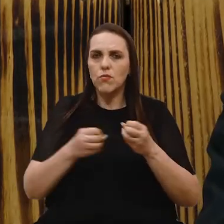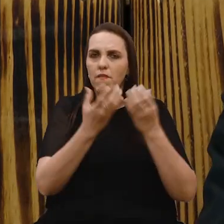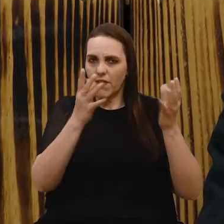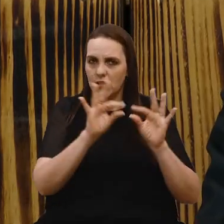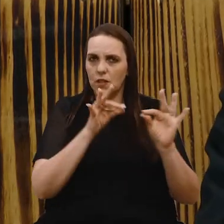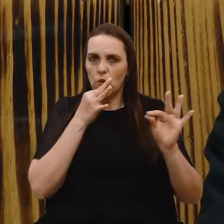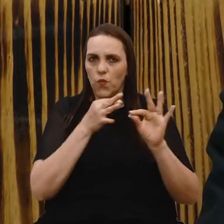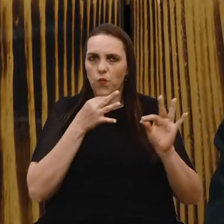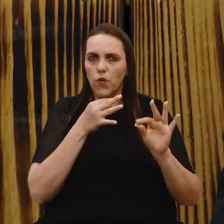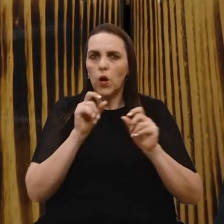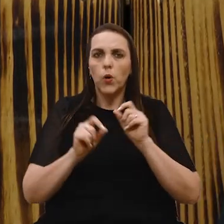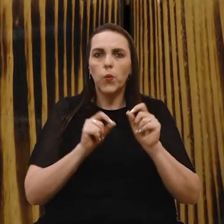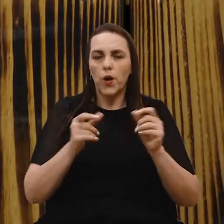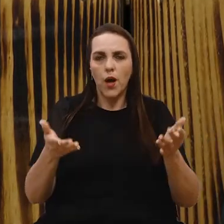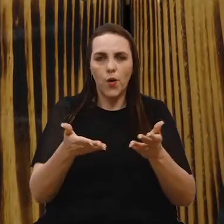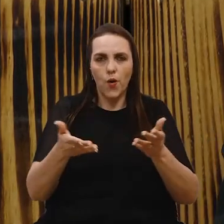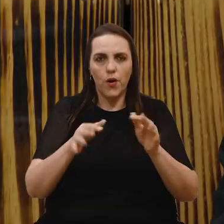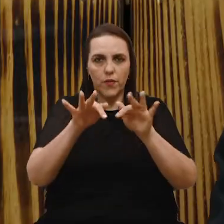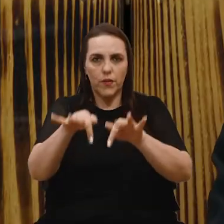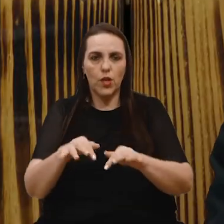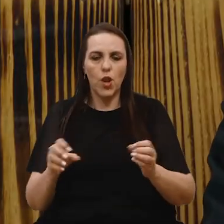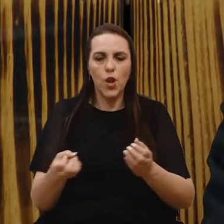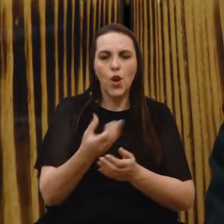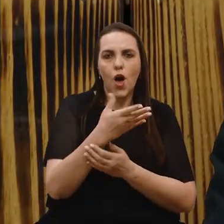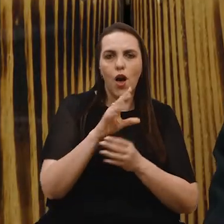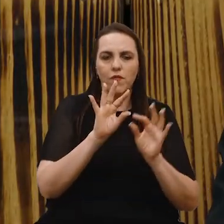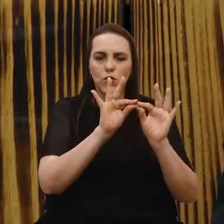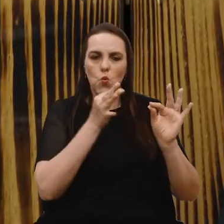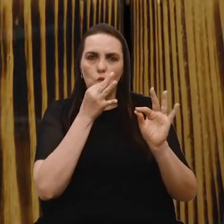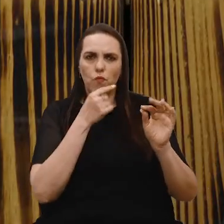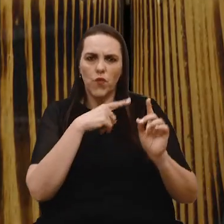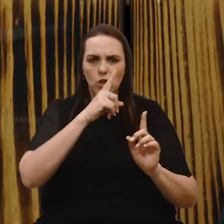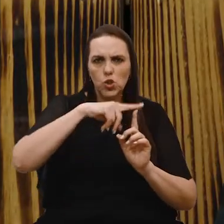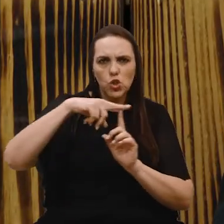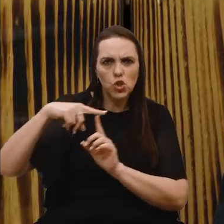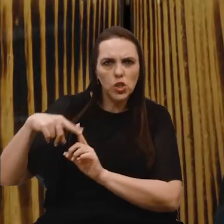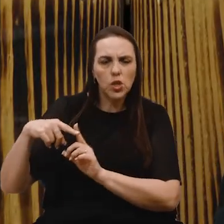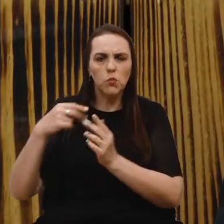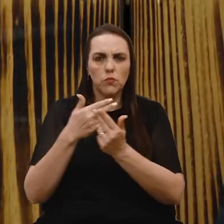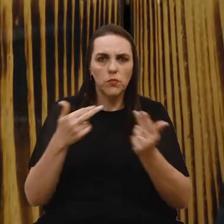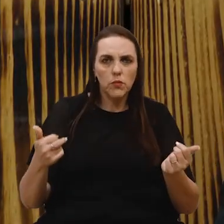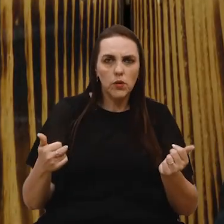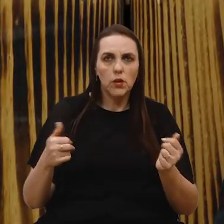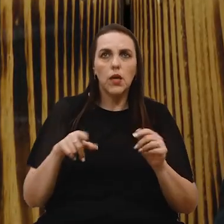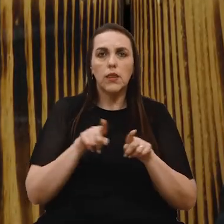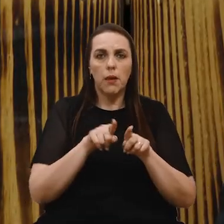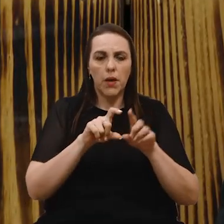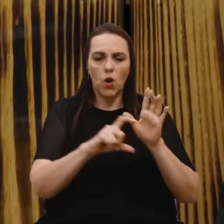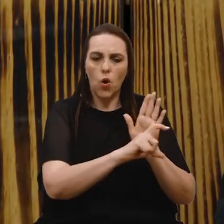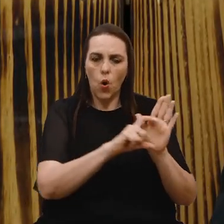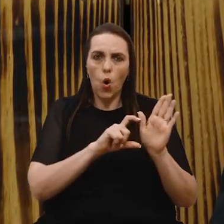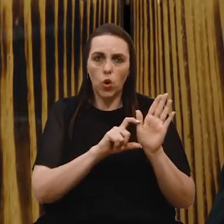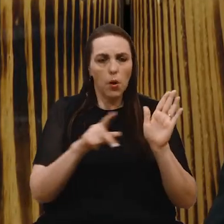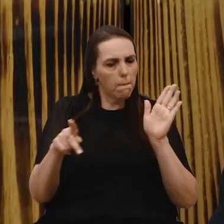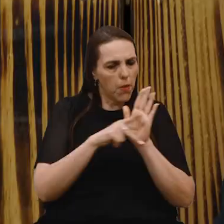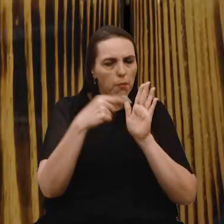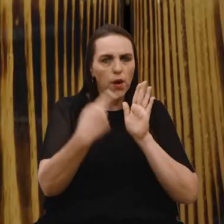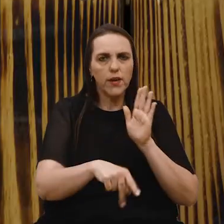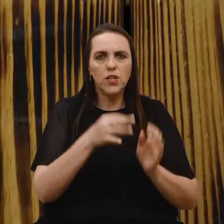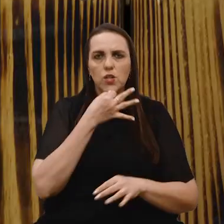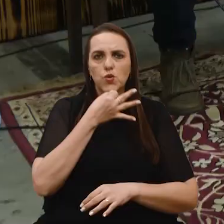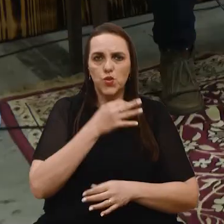da Uva e que desemboca agora com novas uvas, novos varietais e promoção de rótulos genuinamente